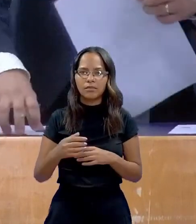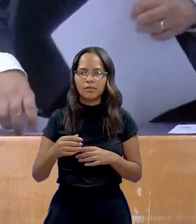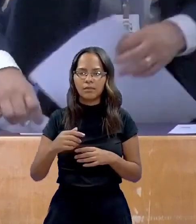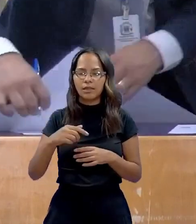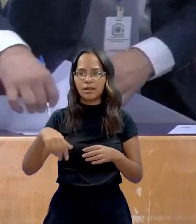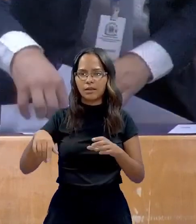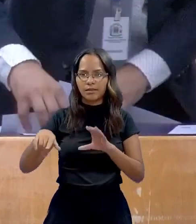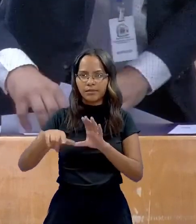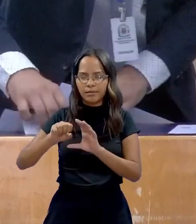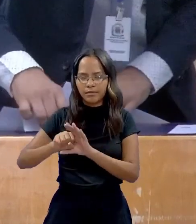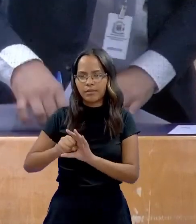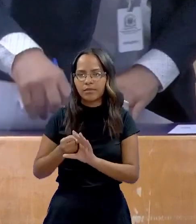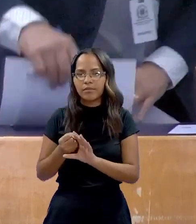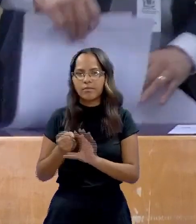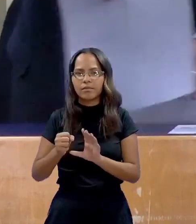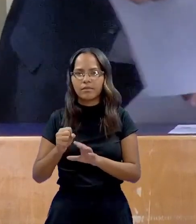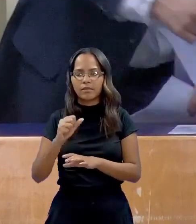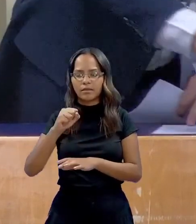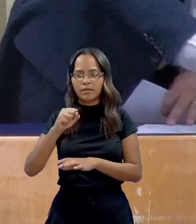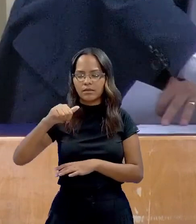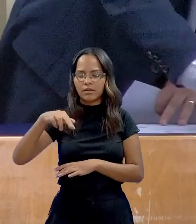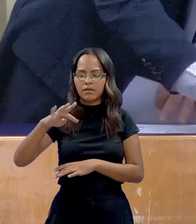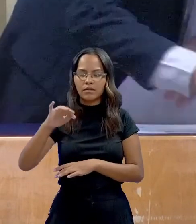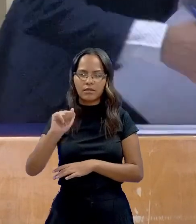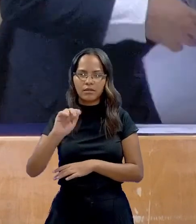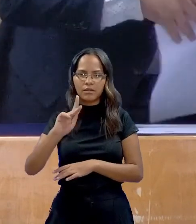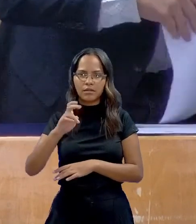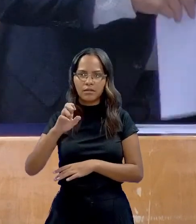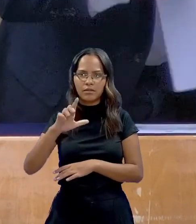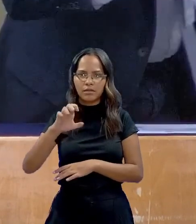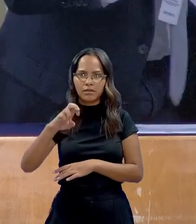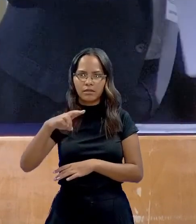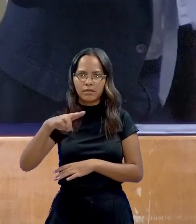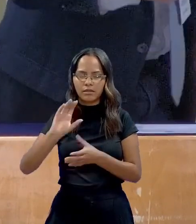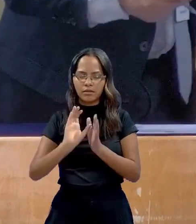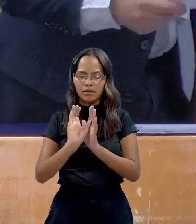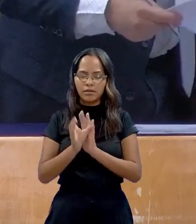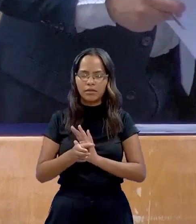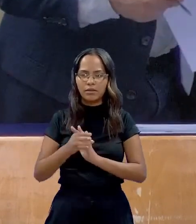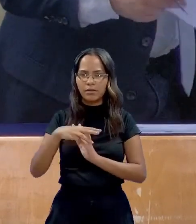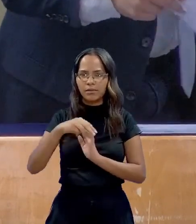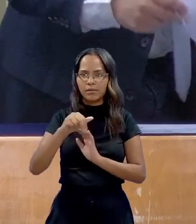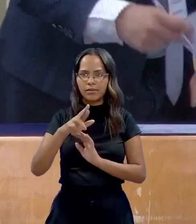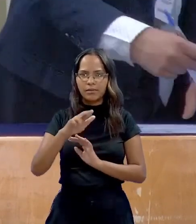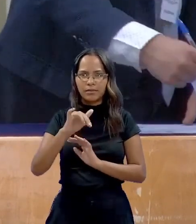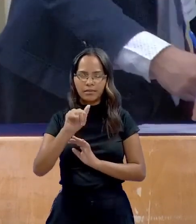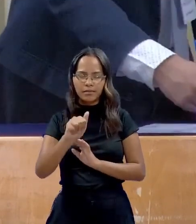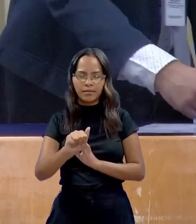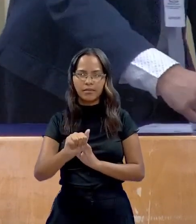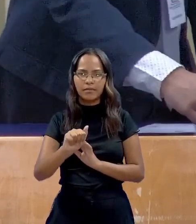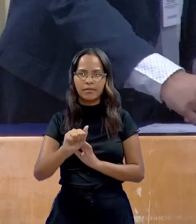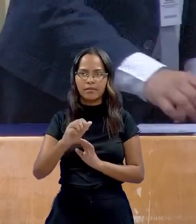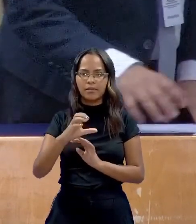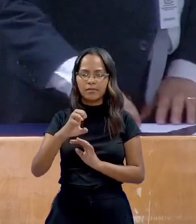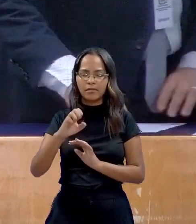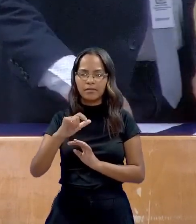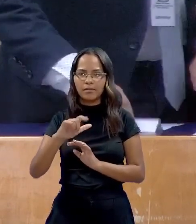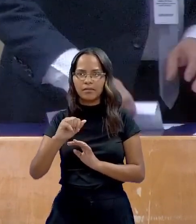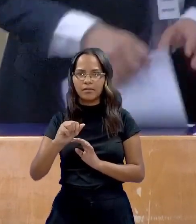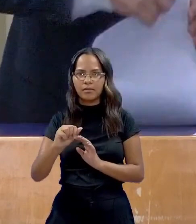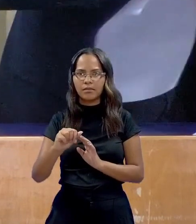Helena, como CEMEI Maria Cecília de Lima, comparecer à Comissão de Constituição e Justiça e Redação, relator,